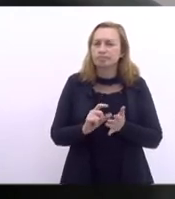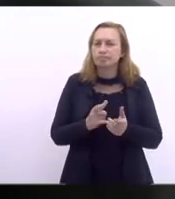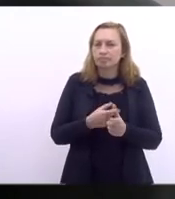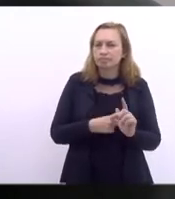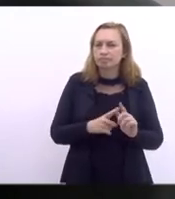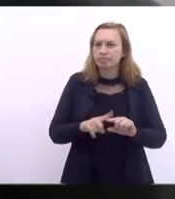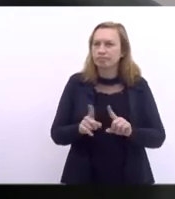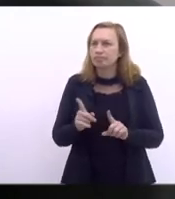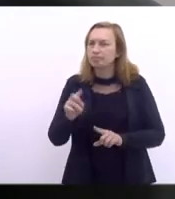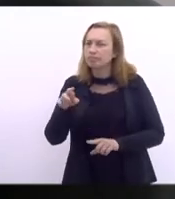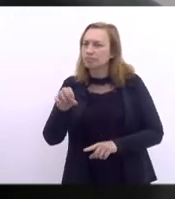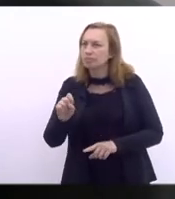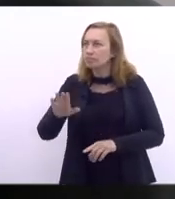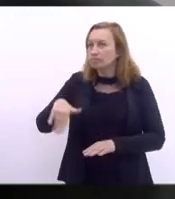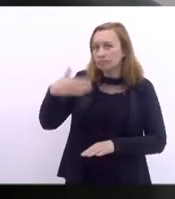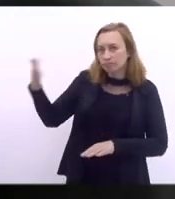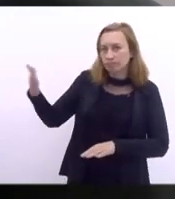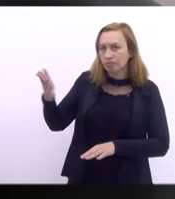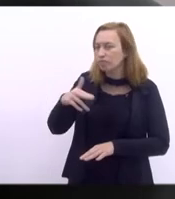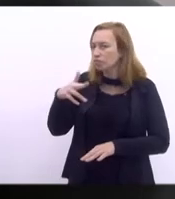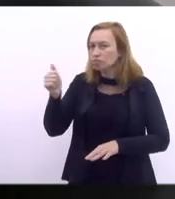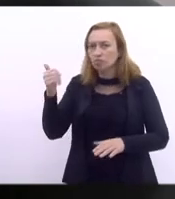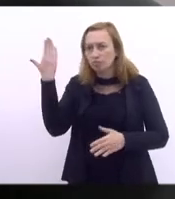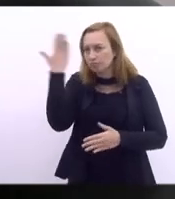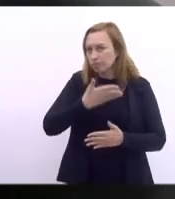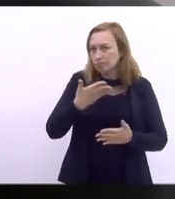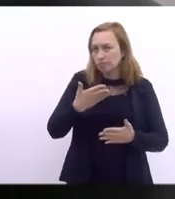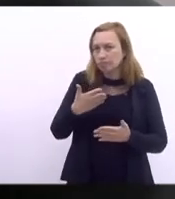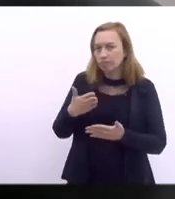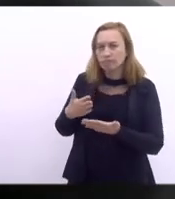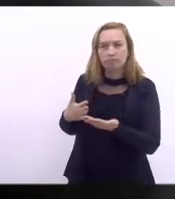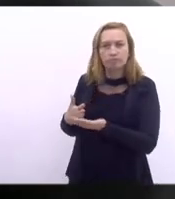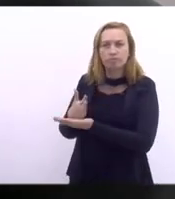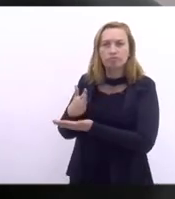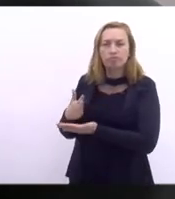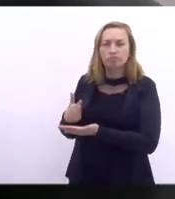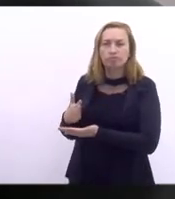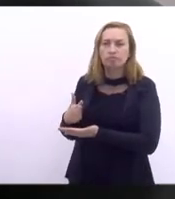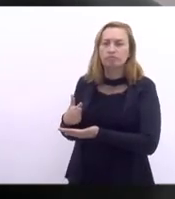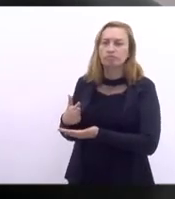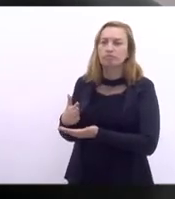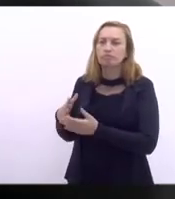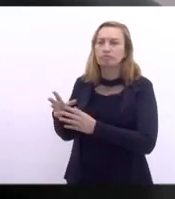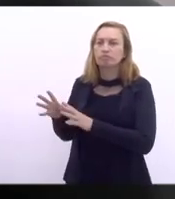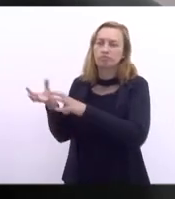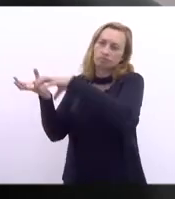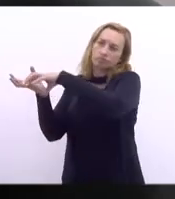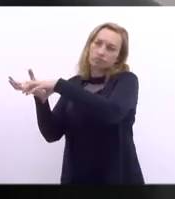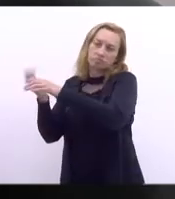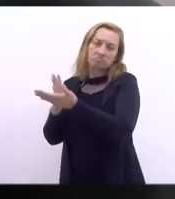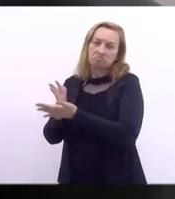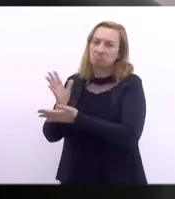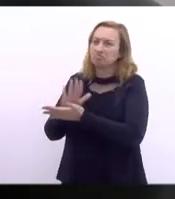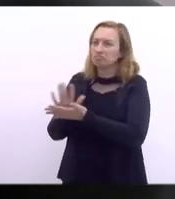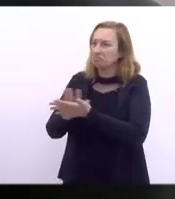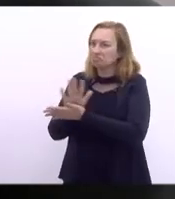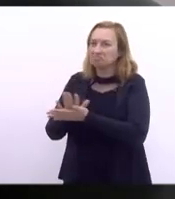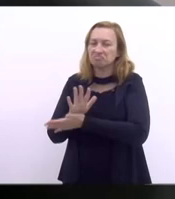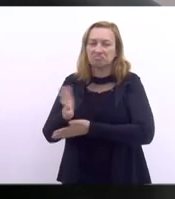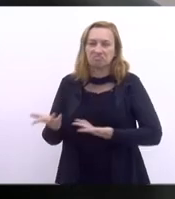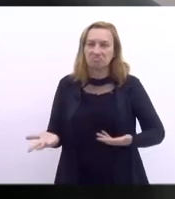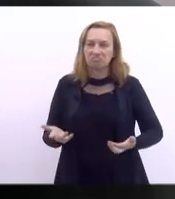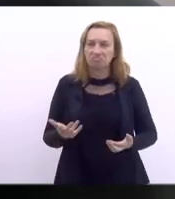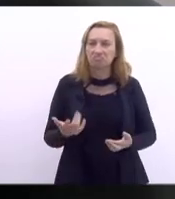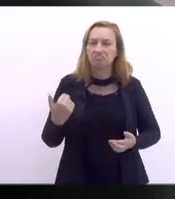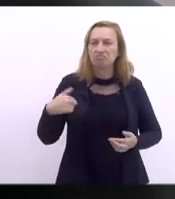pressão de crédito internacionais e nunca nunca tiveram aprovação do Senado não é porque como foram apresentadas como antecipação de receitas não